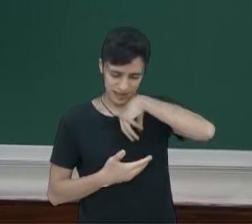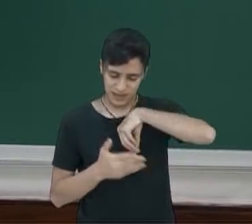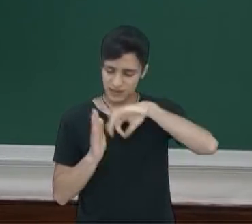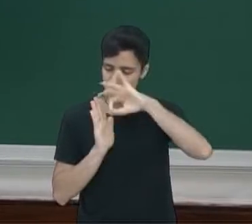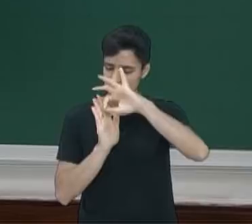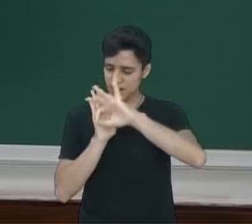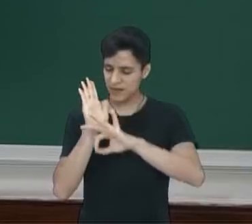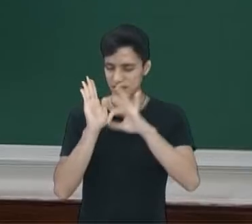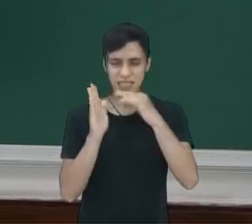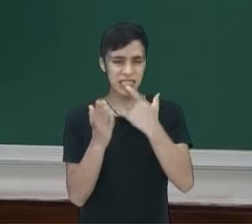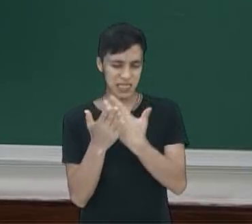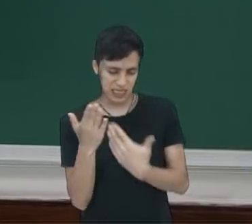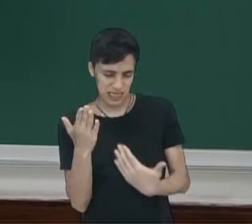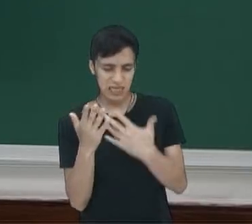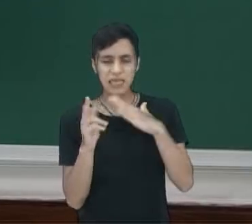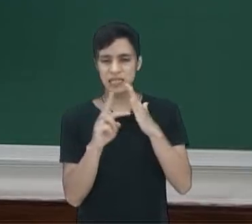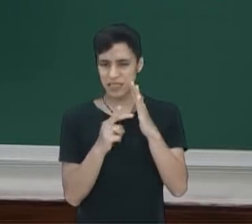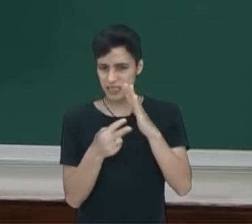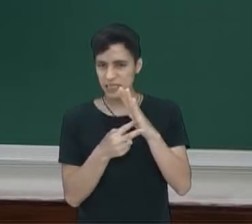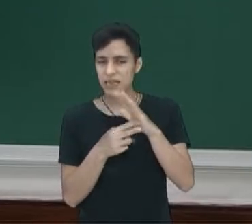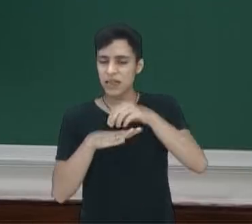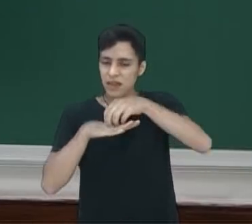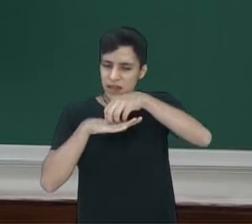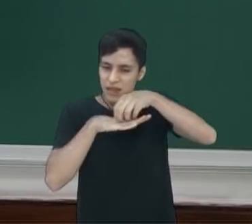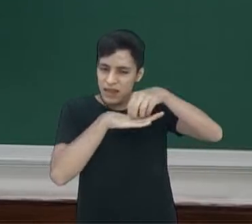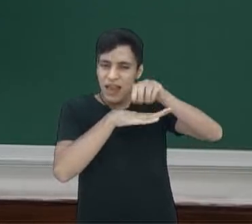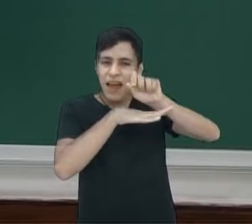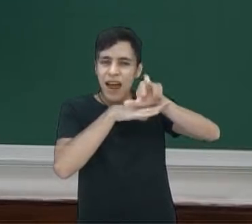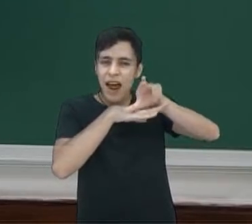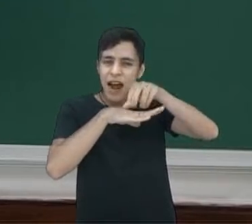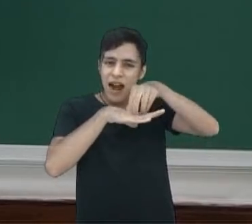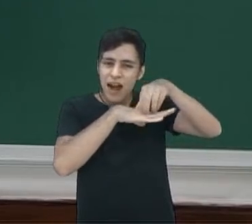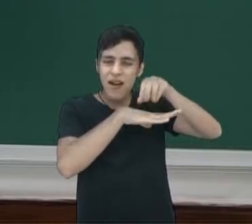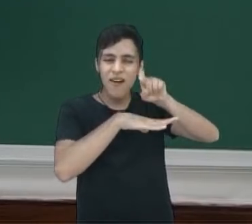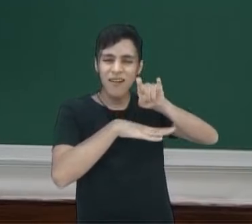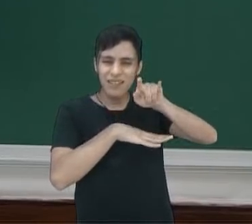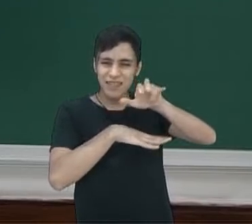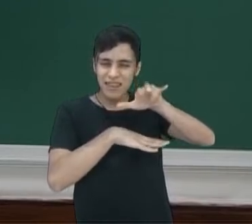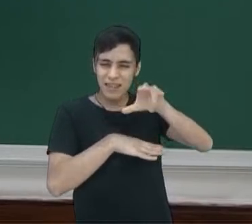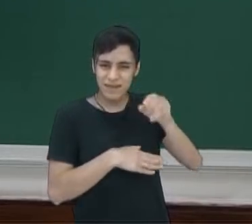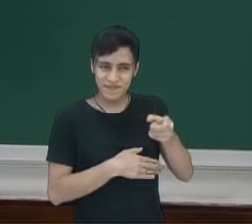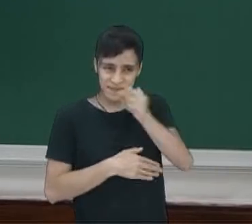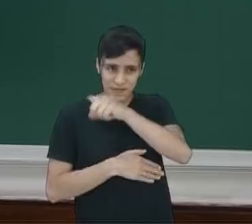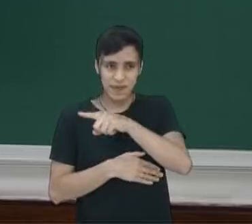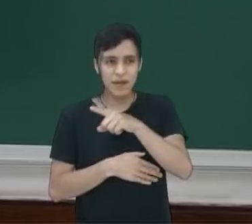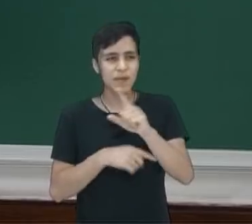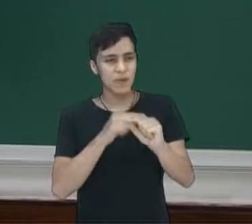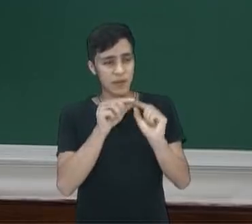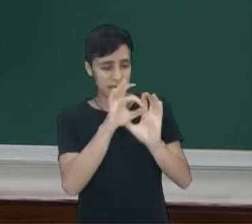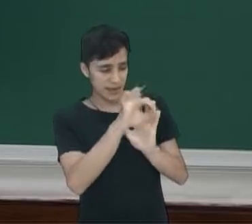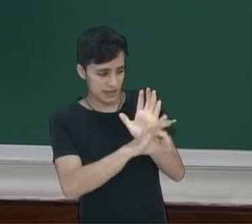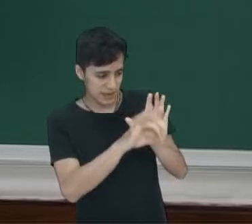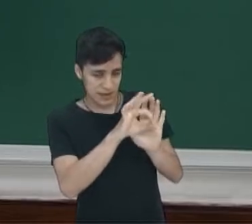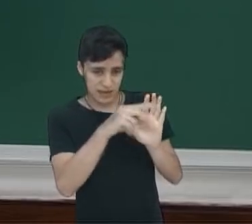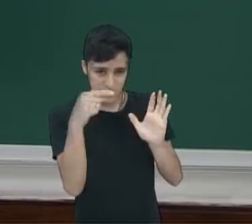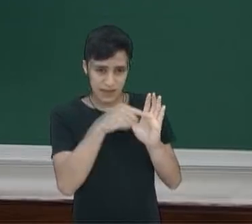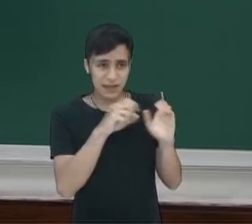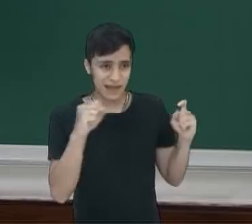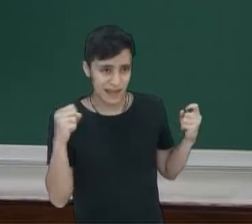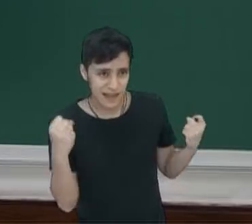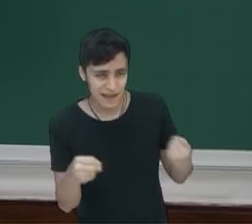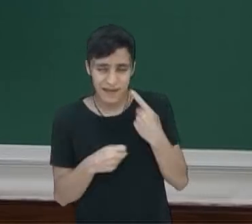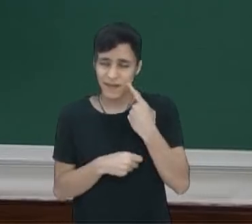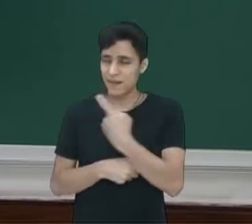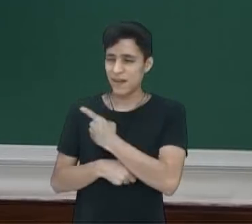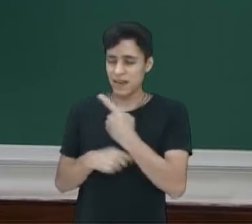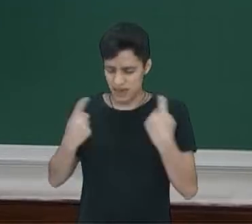que transportam o oxigênio. Temos aqui os glóbulos brancos, que são células de defesa do nosso